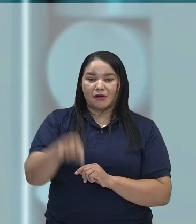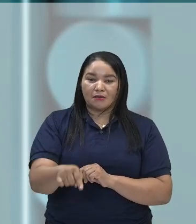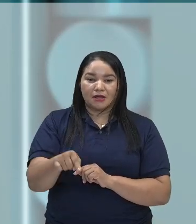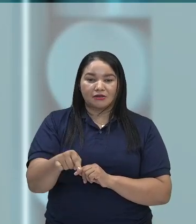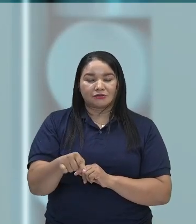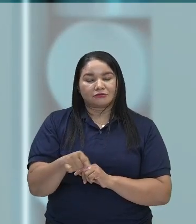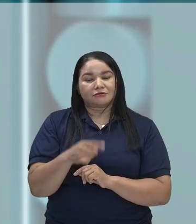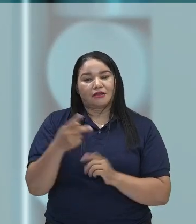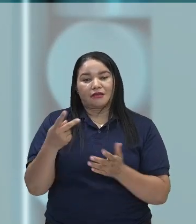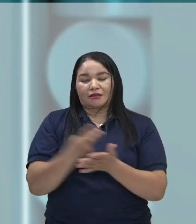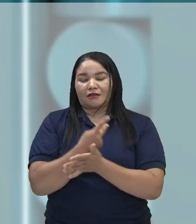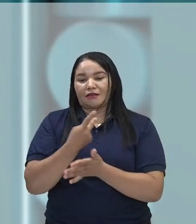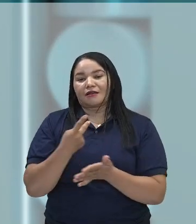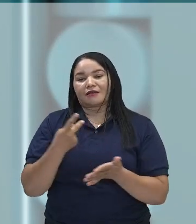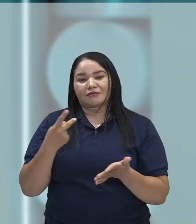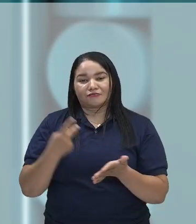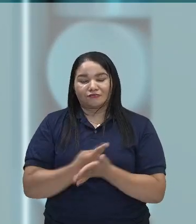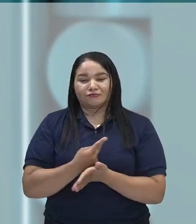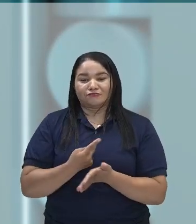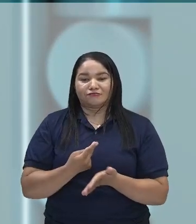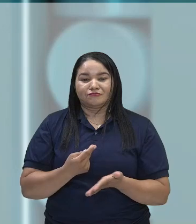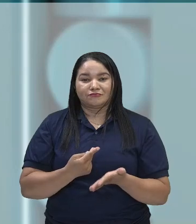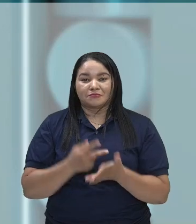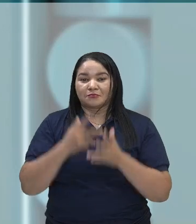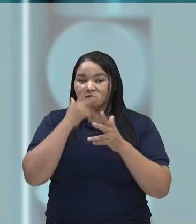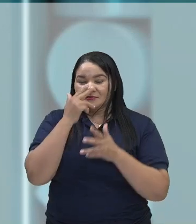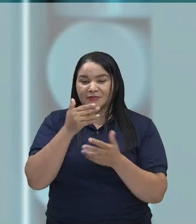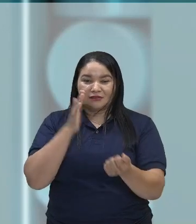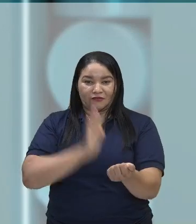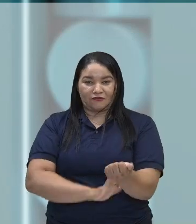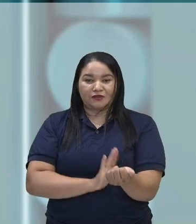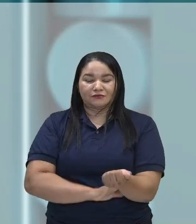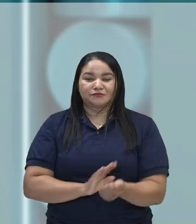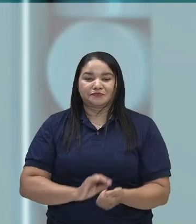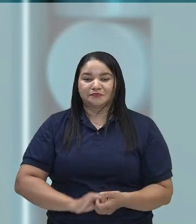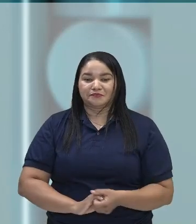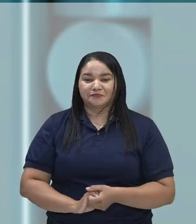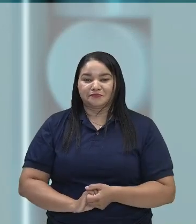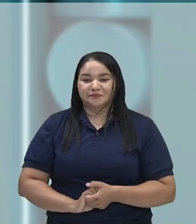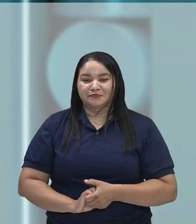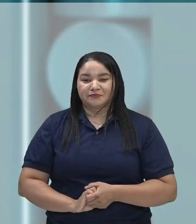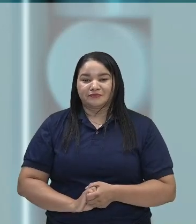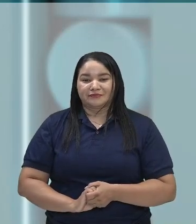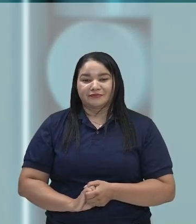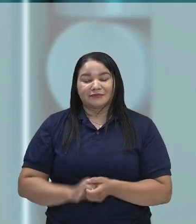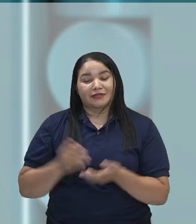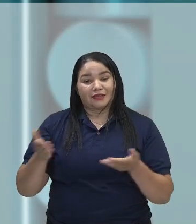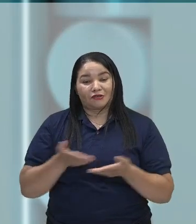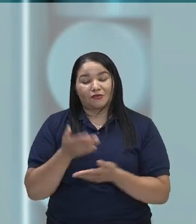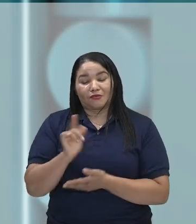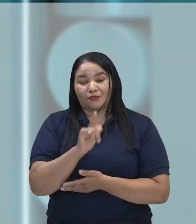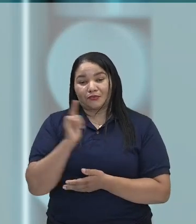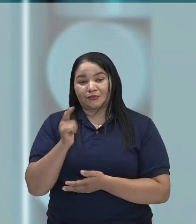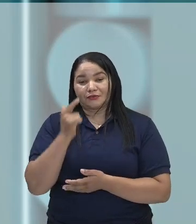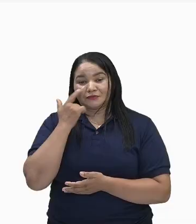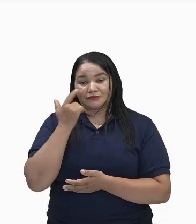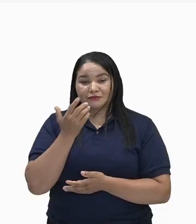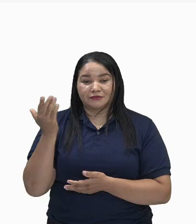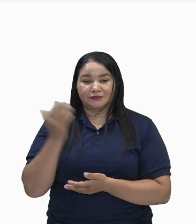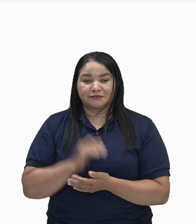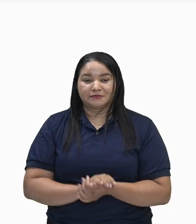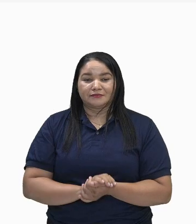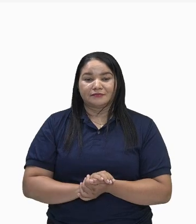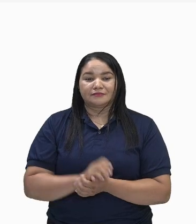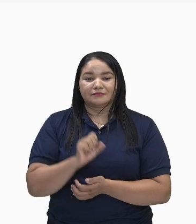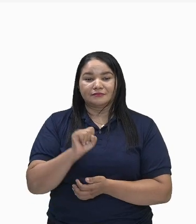errado na norma culta da língua, ok? Não use, tá bom? Agora temos uma outra também, a silepse.